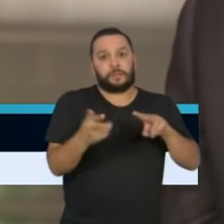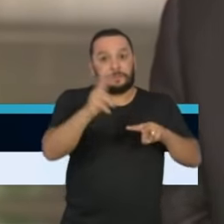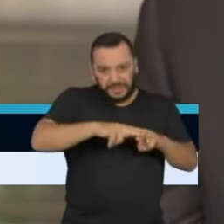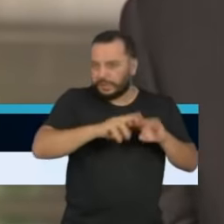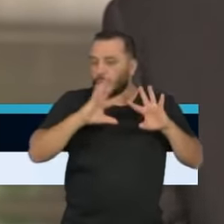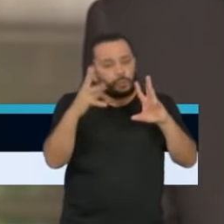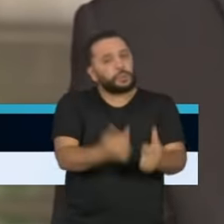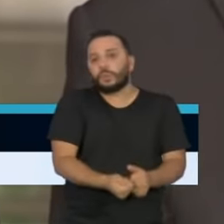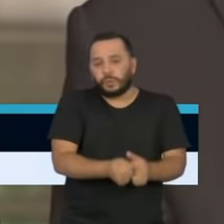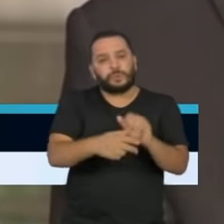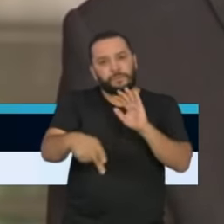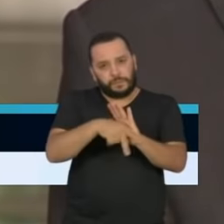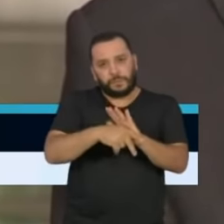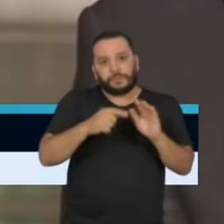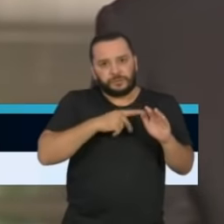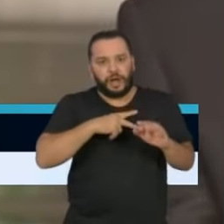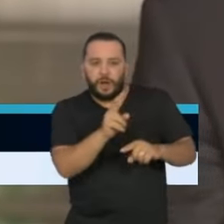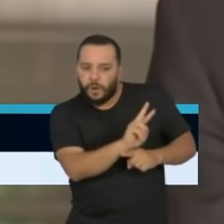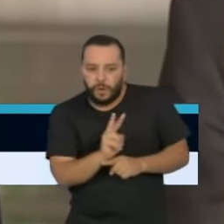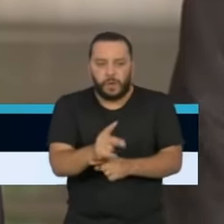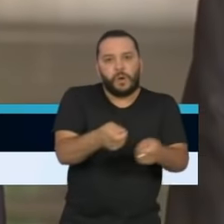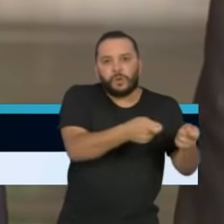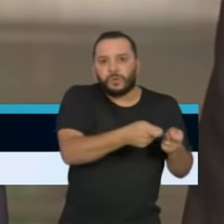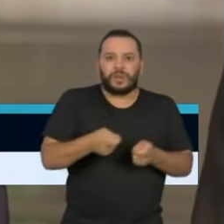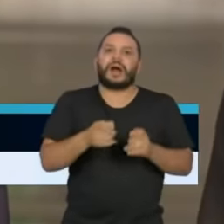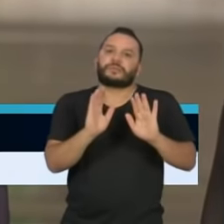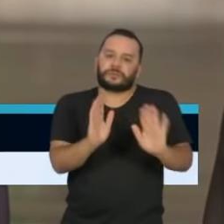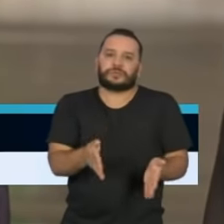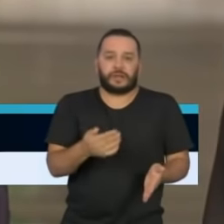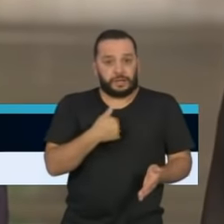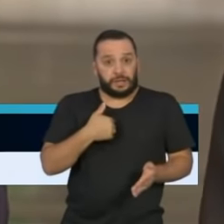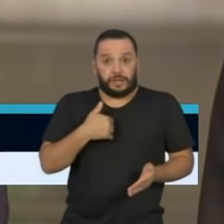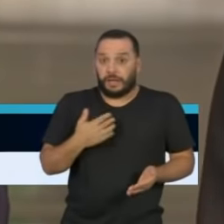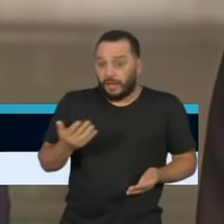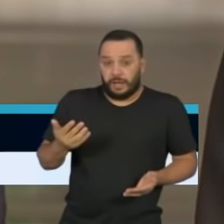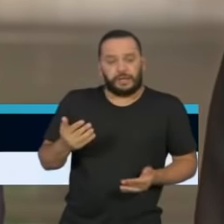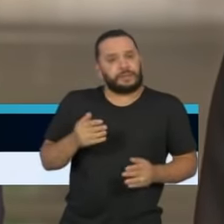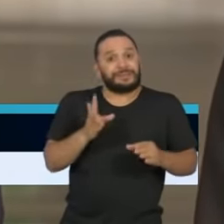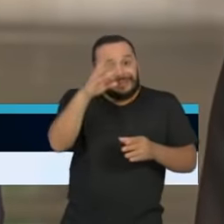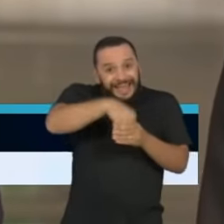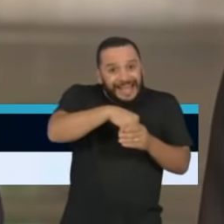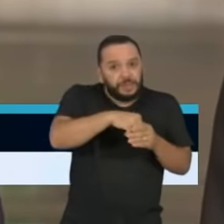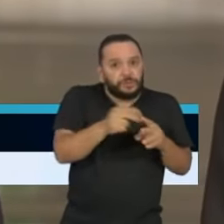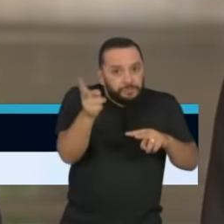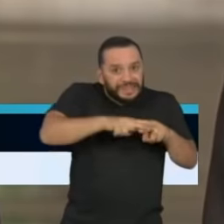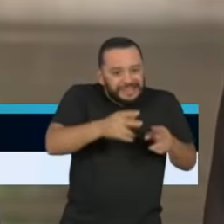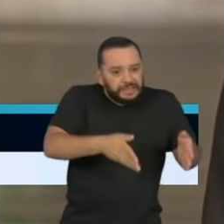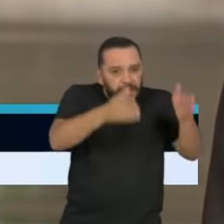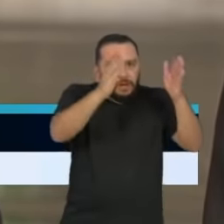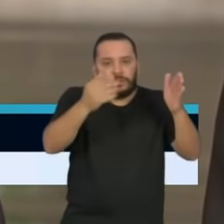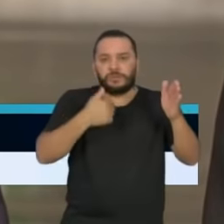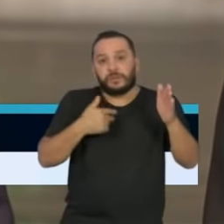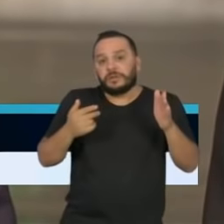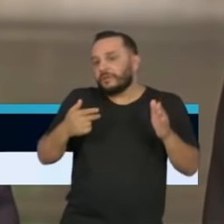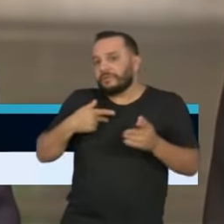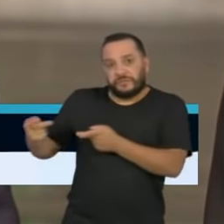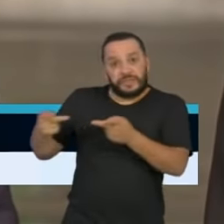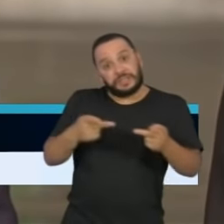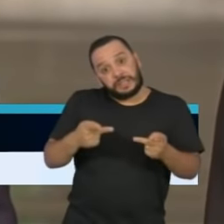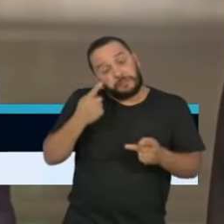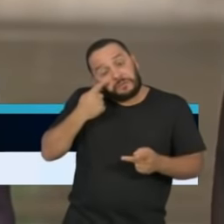ao secretário coronel Nivaldo Restivo, é examinar com o sistema prisional se haverá ou não necessidade de restrição de